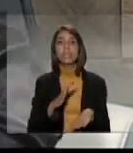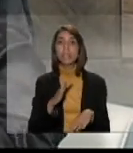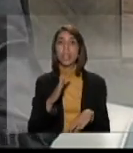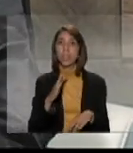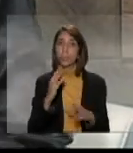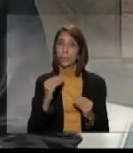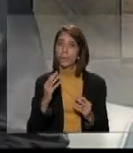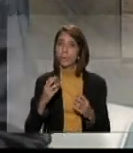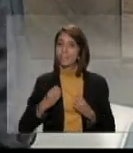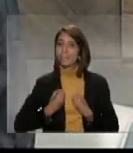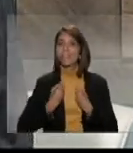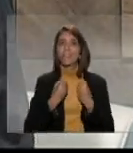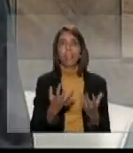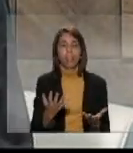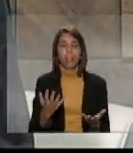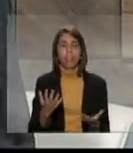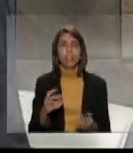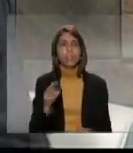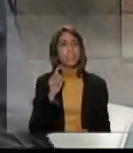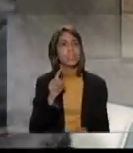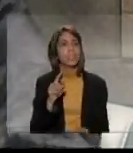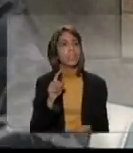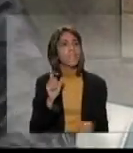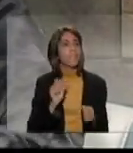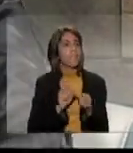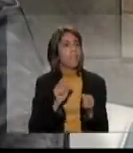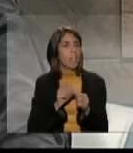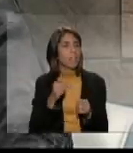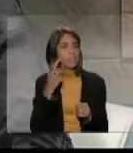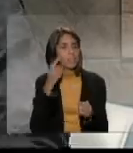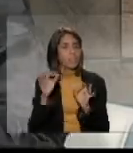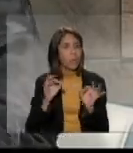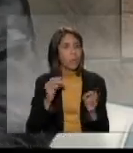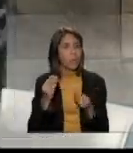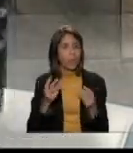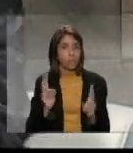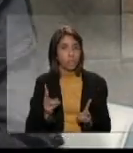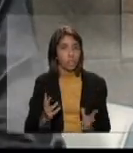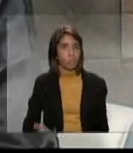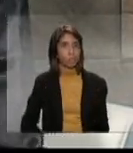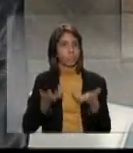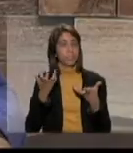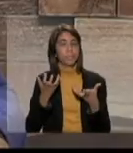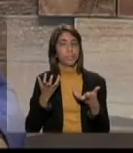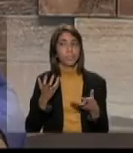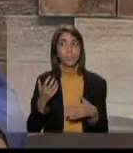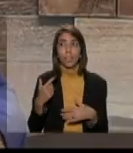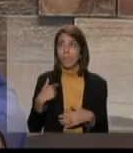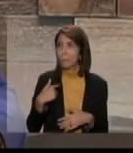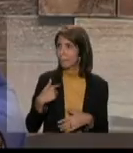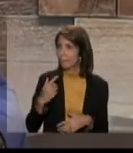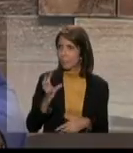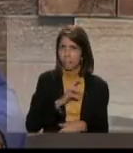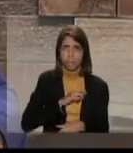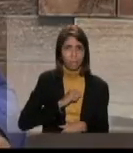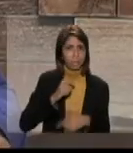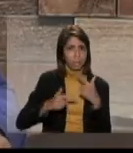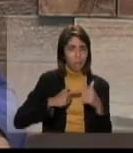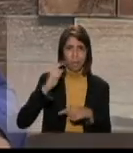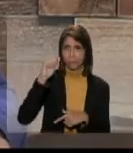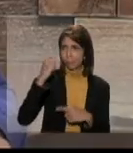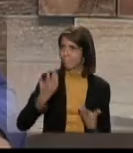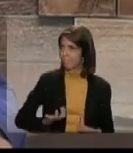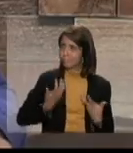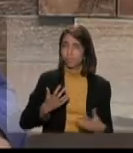um exercício de muita doação o que você faz pra oxigenar o primeiro que eu gosto muito de fazer